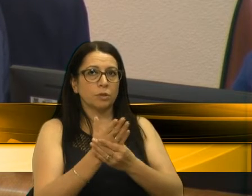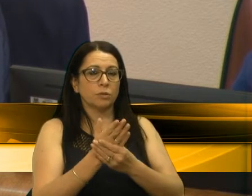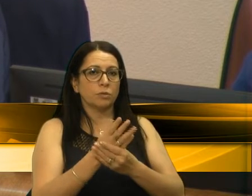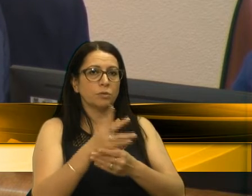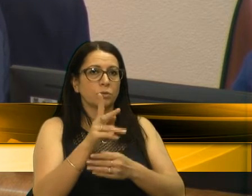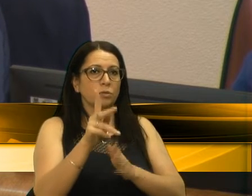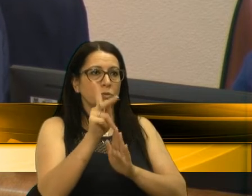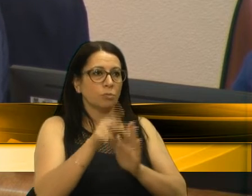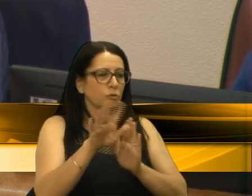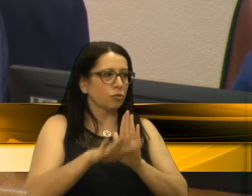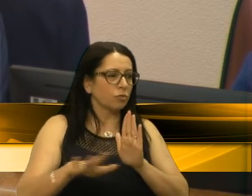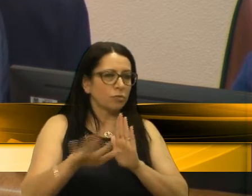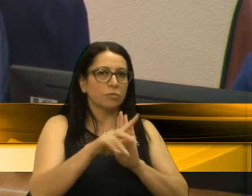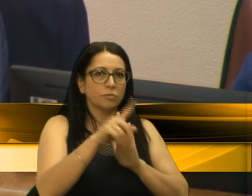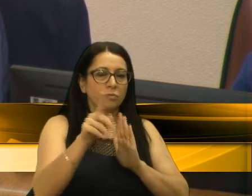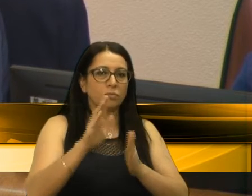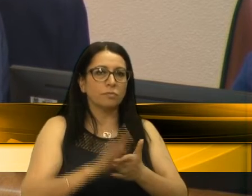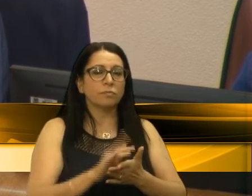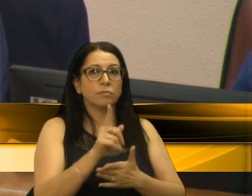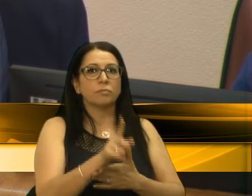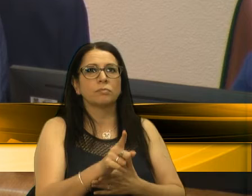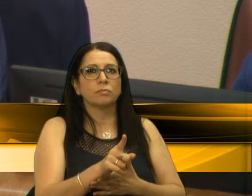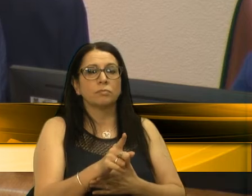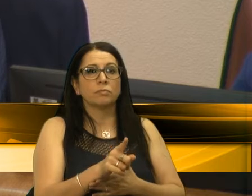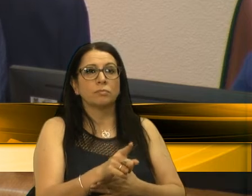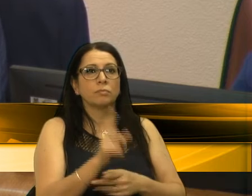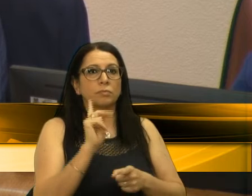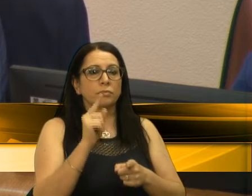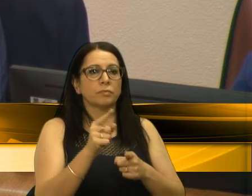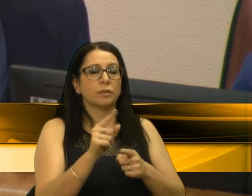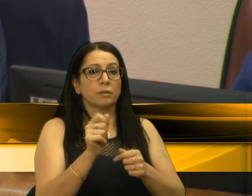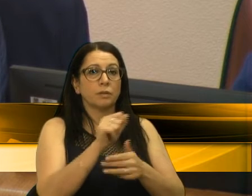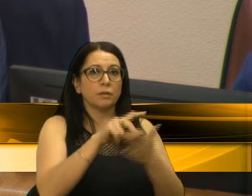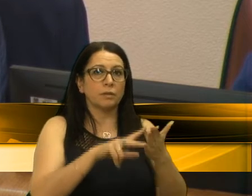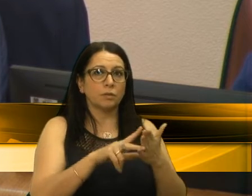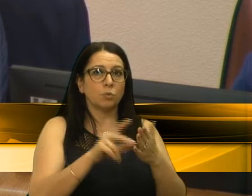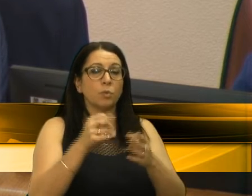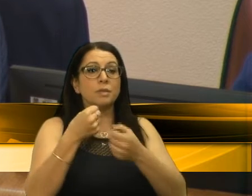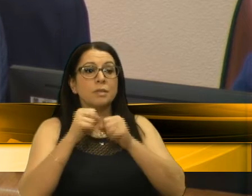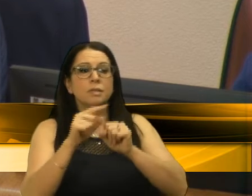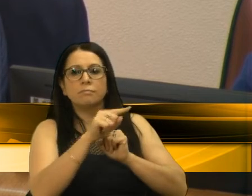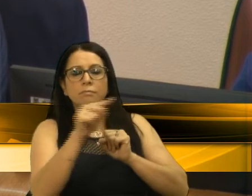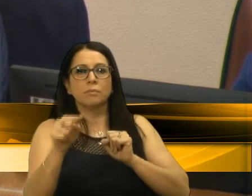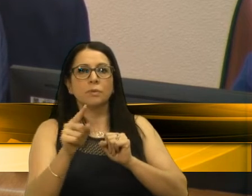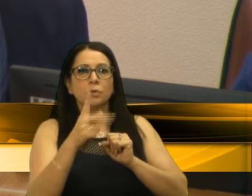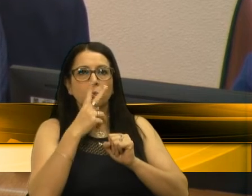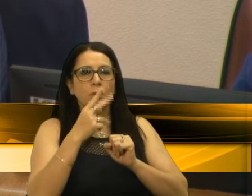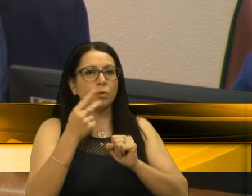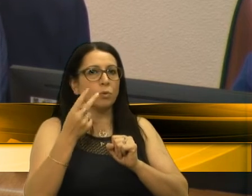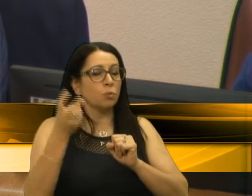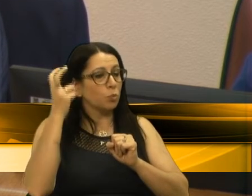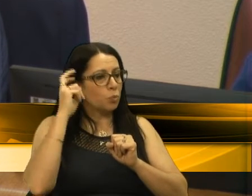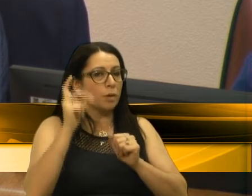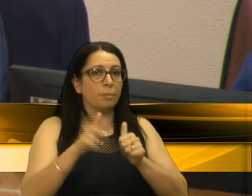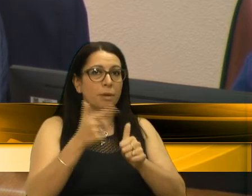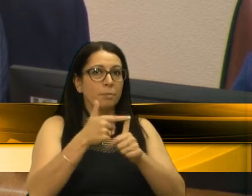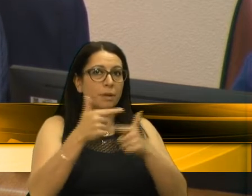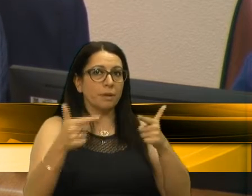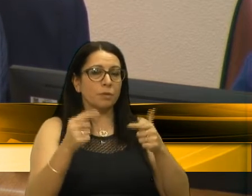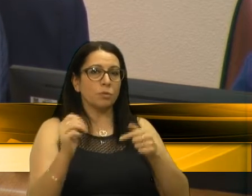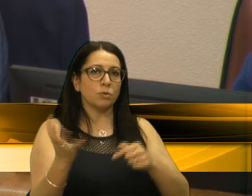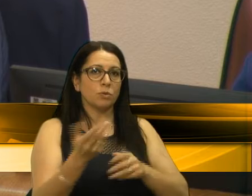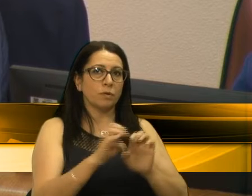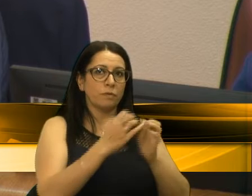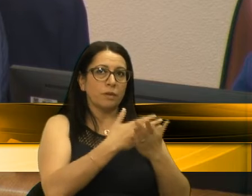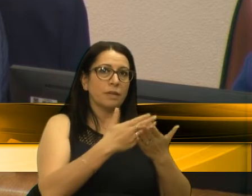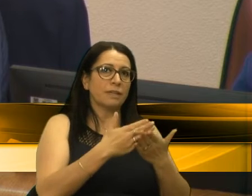geral é encaminhado diretamente à Secretaria do Urbanismo, que primeiro analisa para qual secretaria enviar. Normalmente a cultura é uma das primeiras, visto que quase todo evento tem